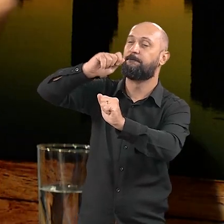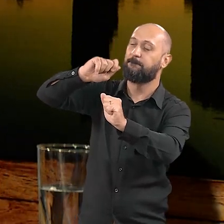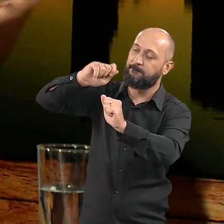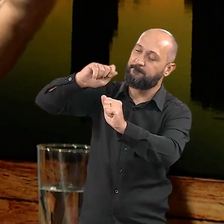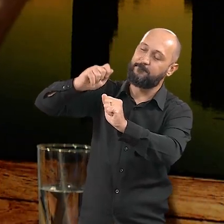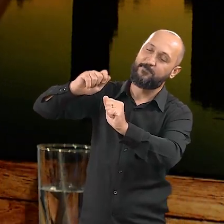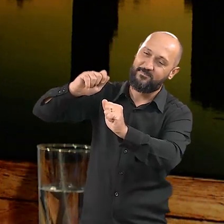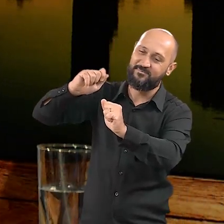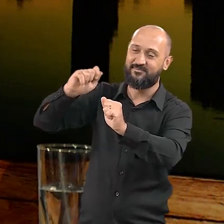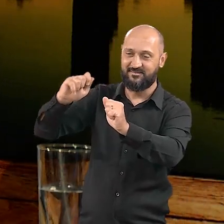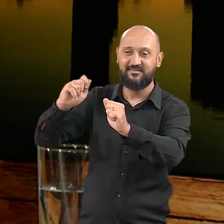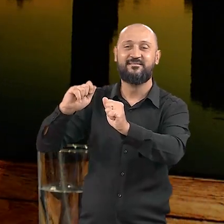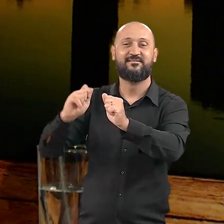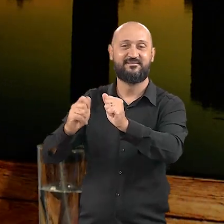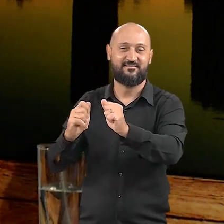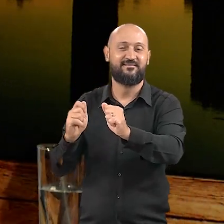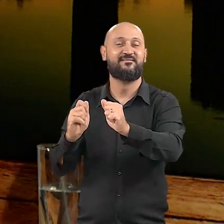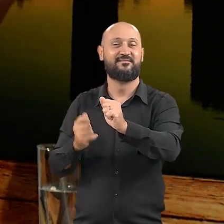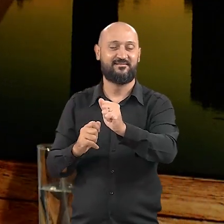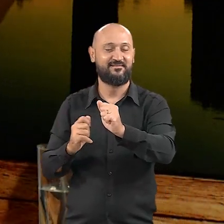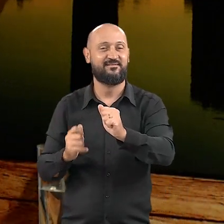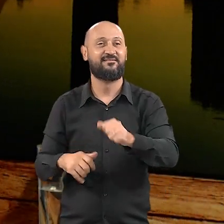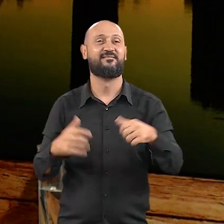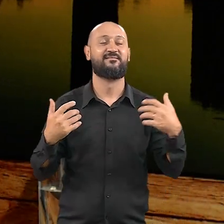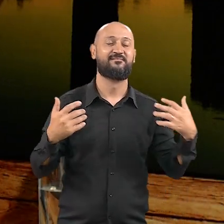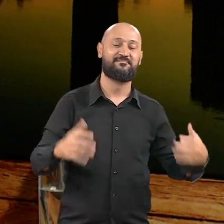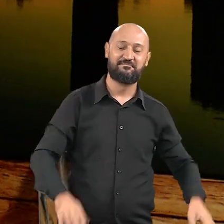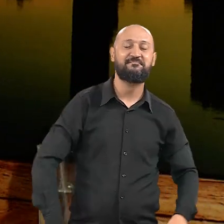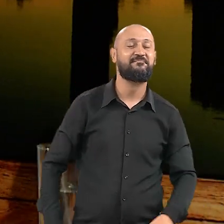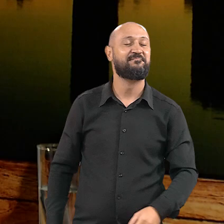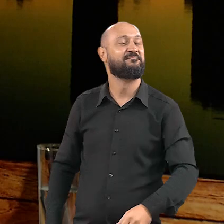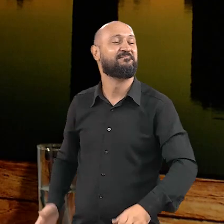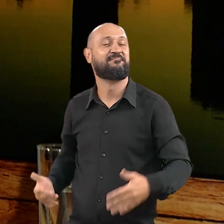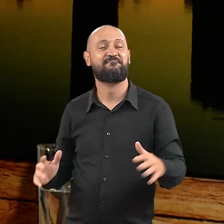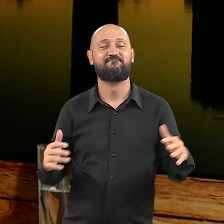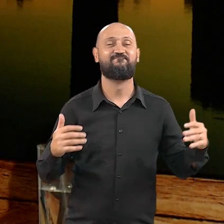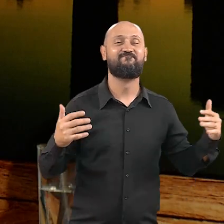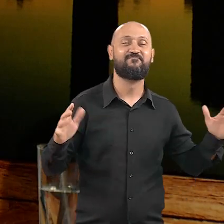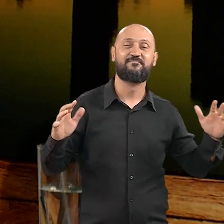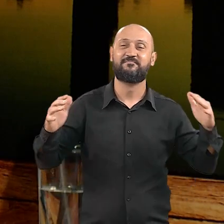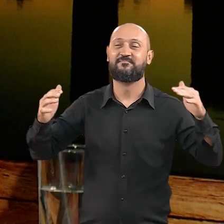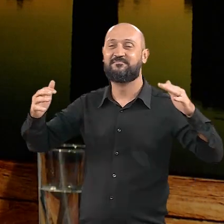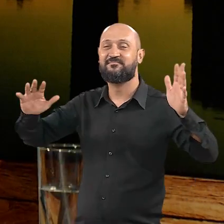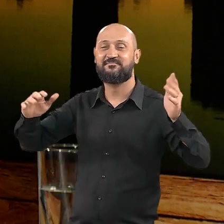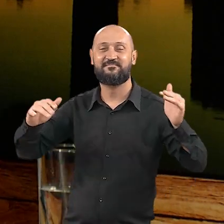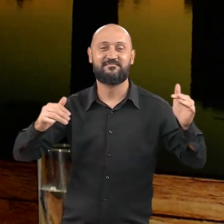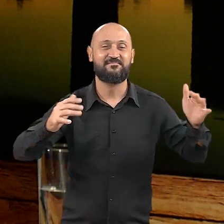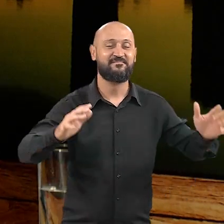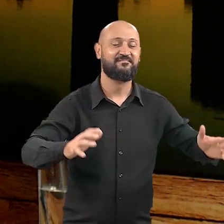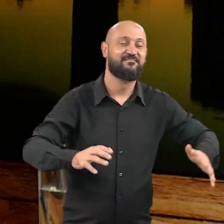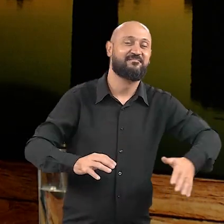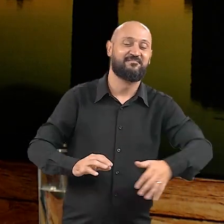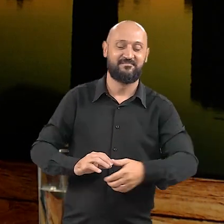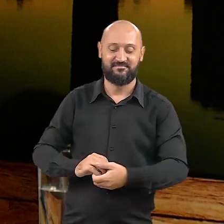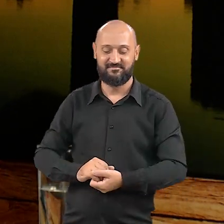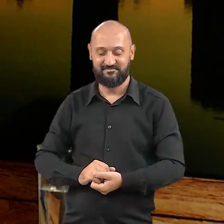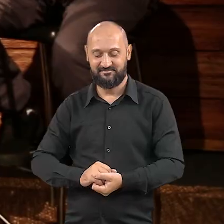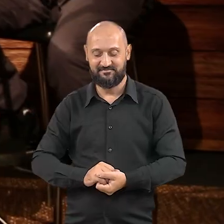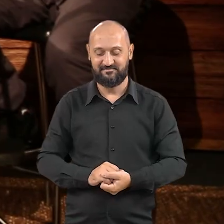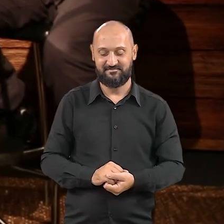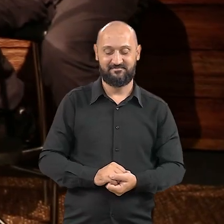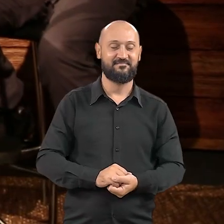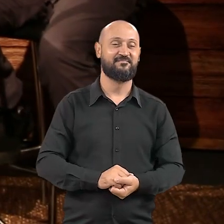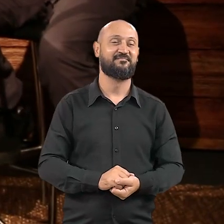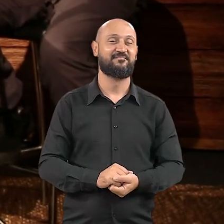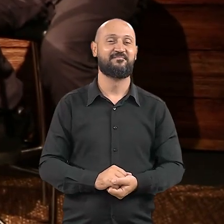e o artesanato, ira, ira, rom, rom, rom.